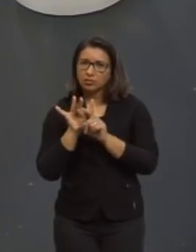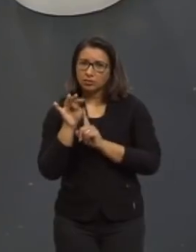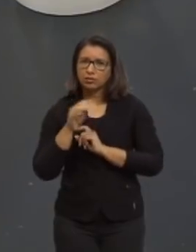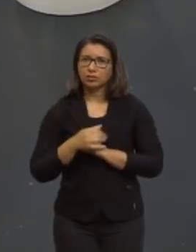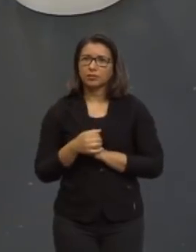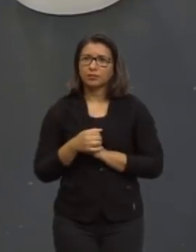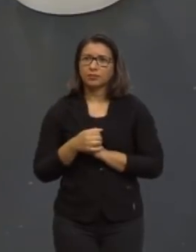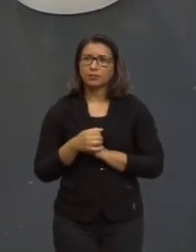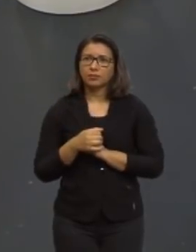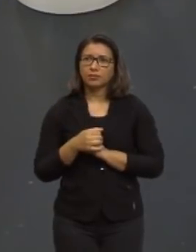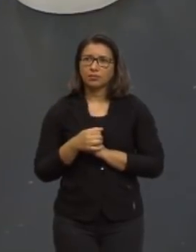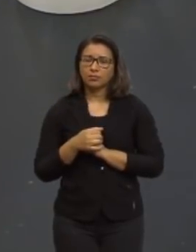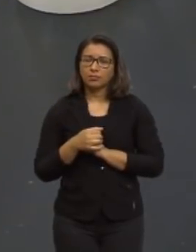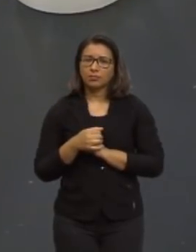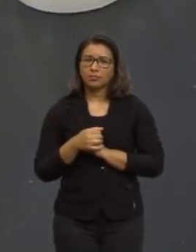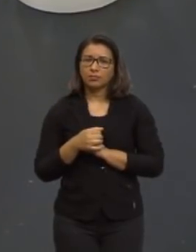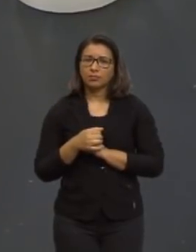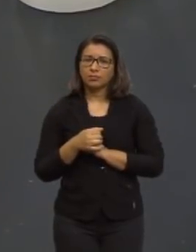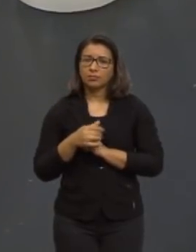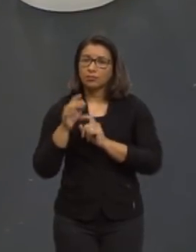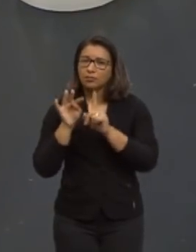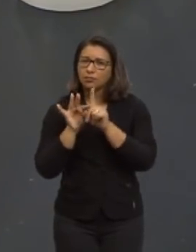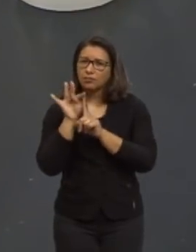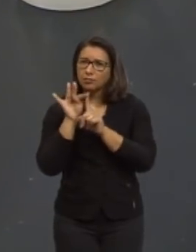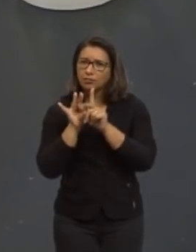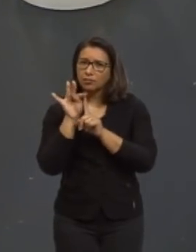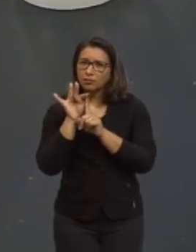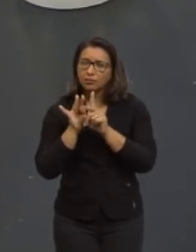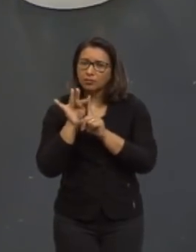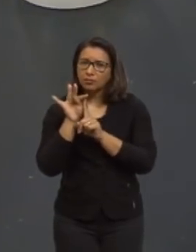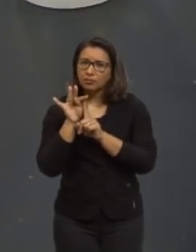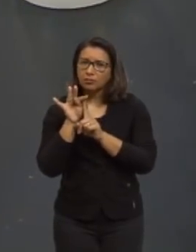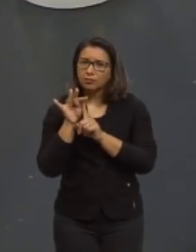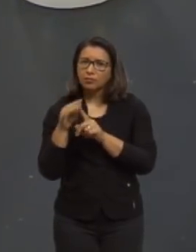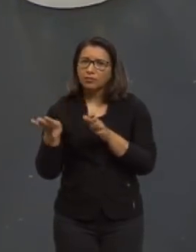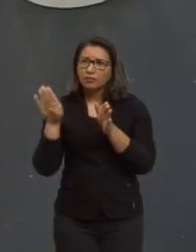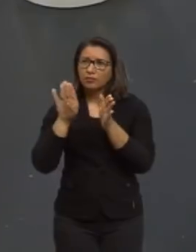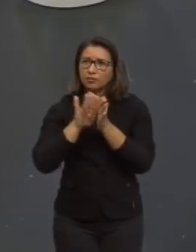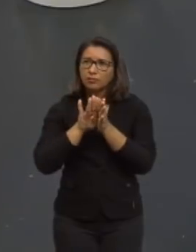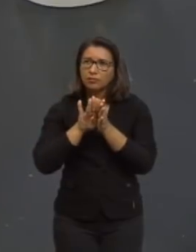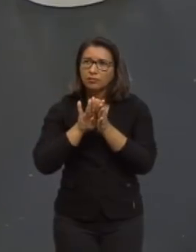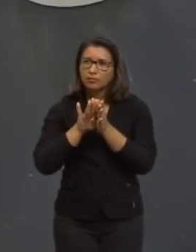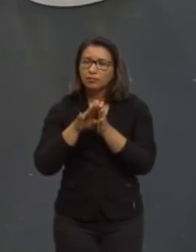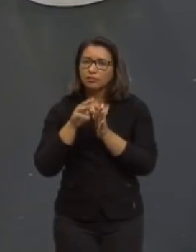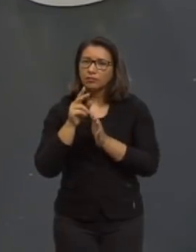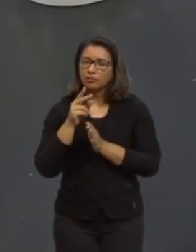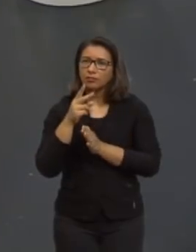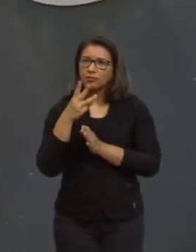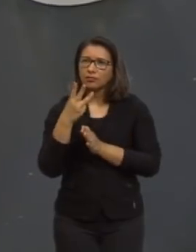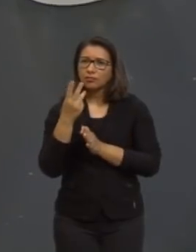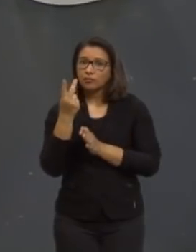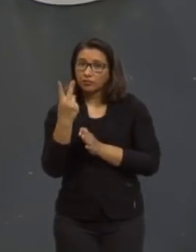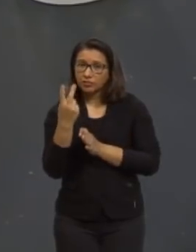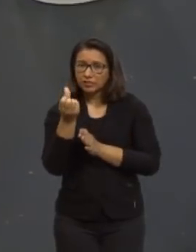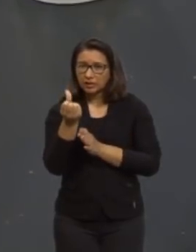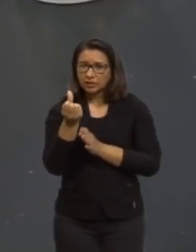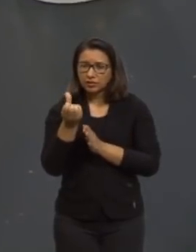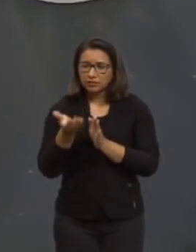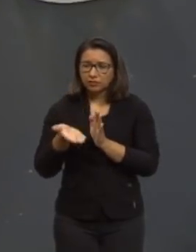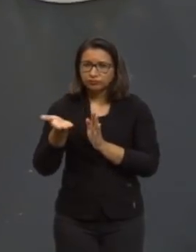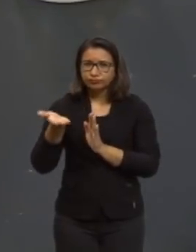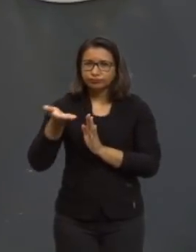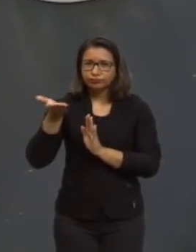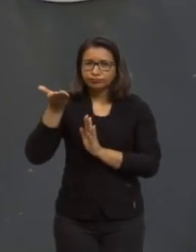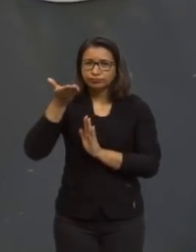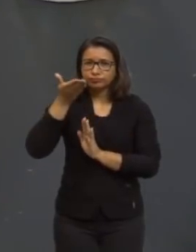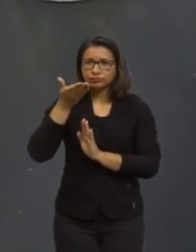e a temperatura foi para 26 e com segue subindo lembra que eu falei da soda cáustica que